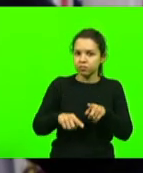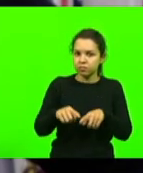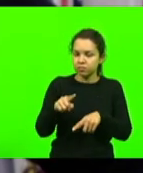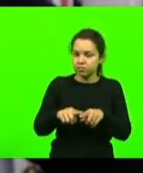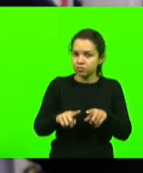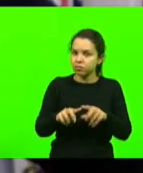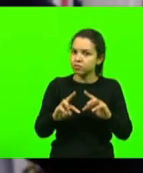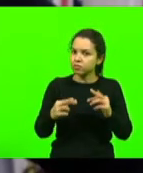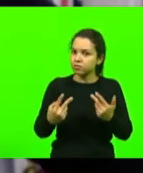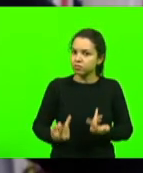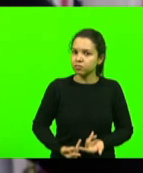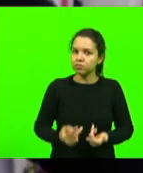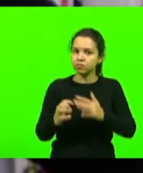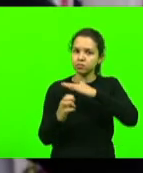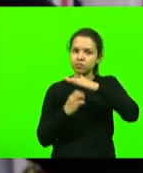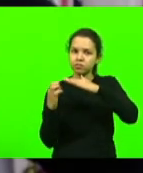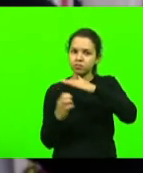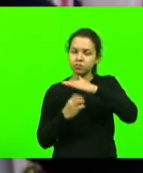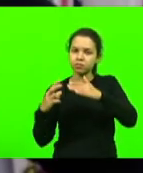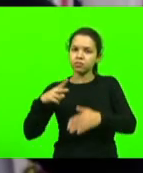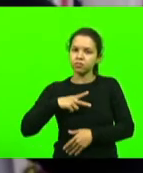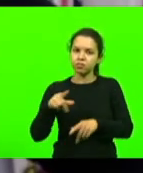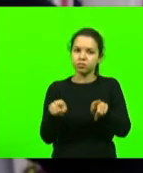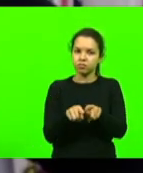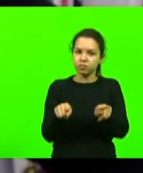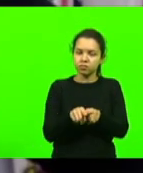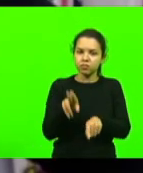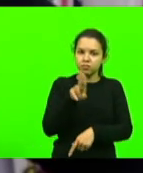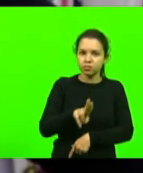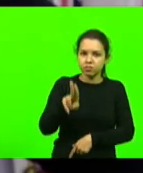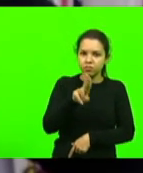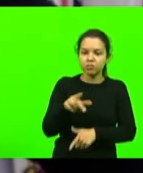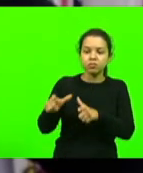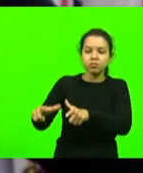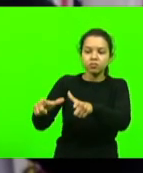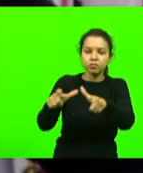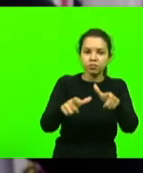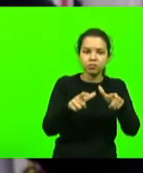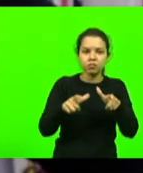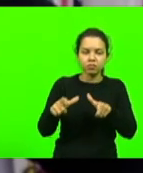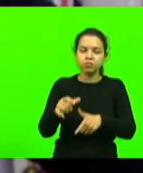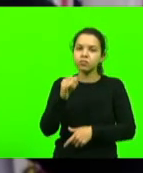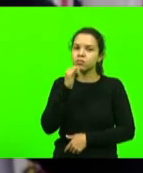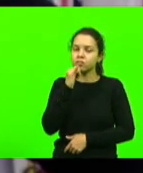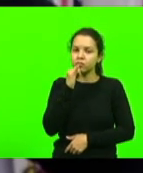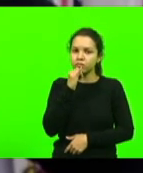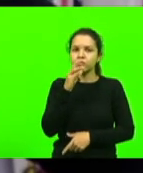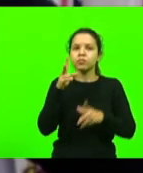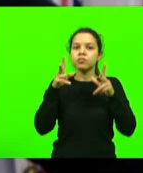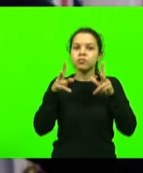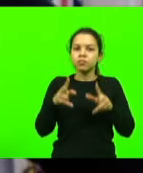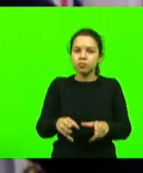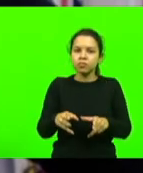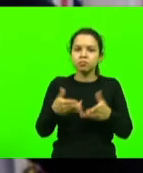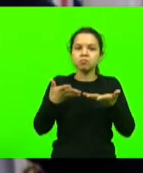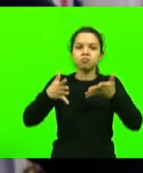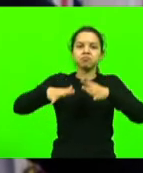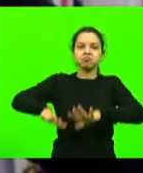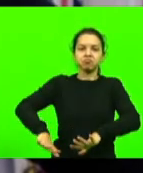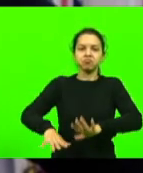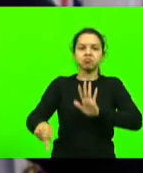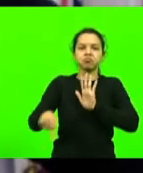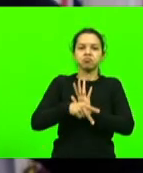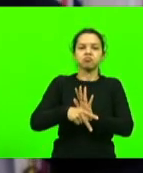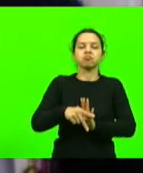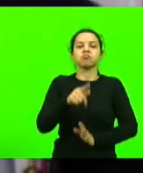privadas E também o uso desses espaços físicos é como se abdicasse mos de ter o estado